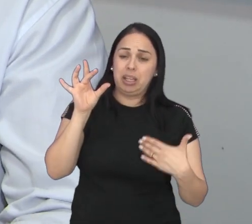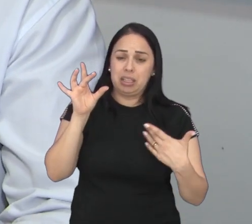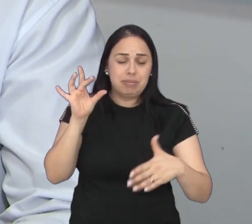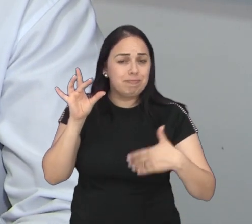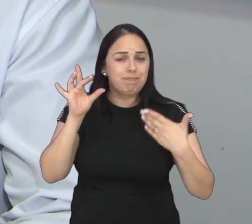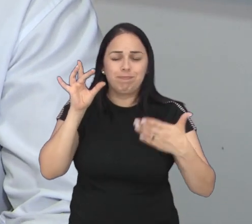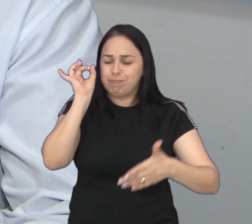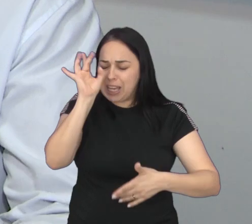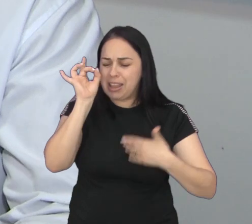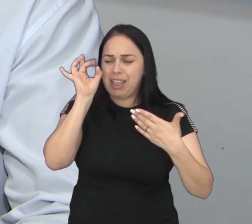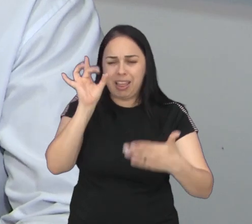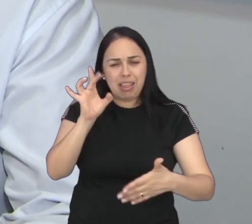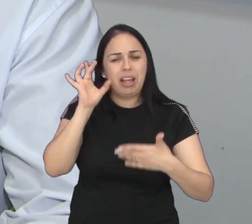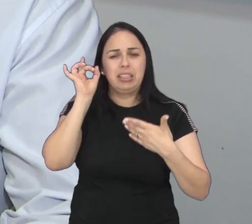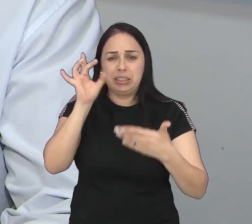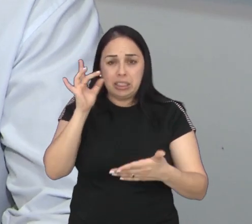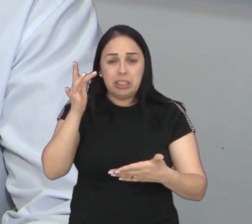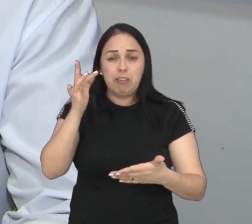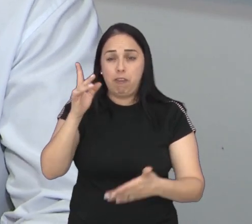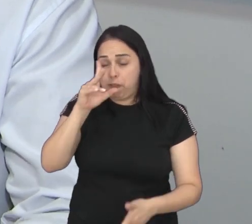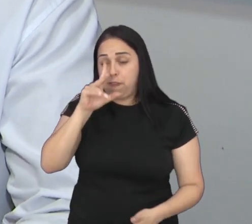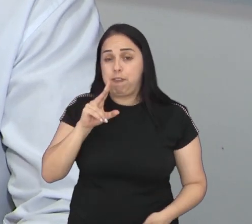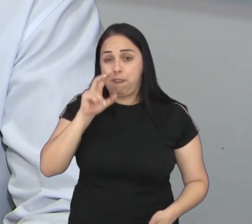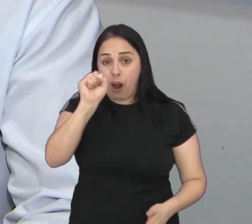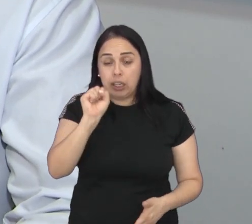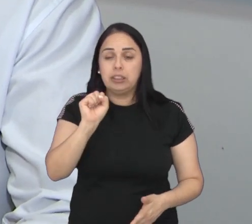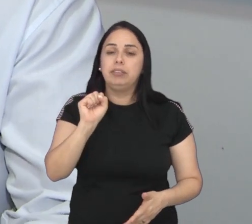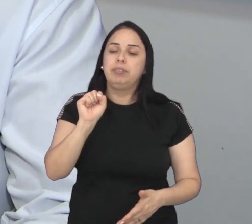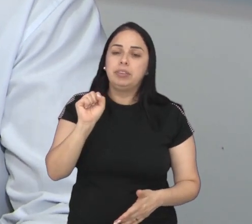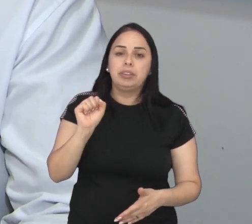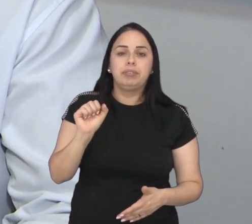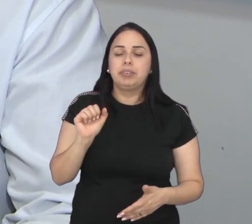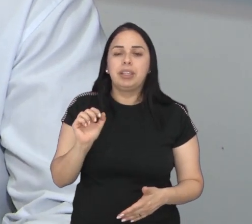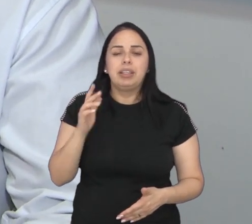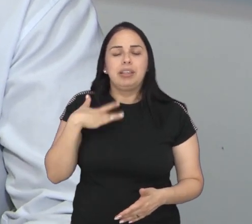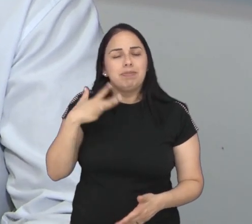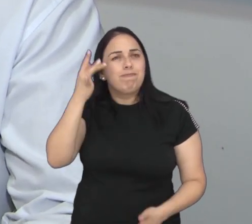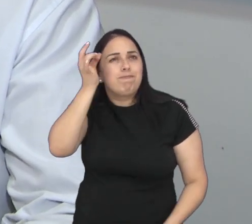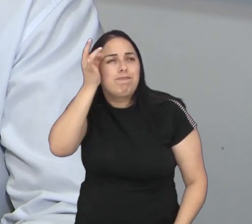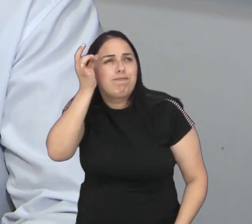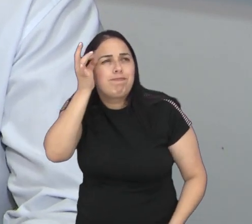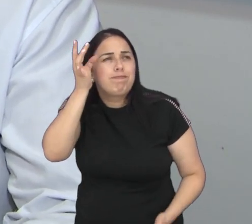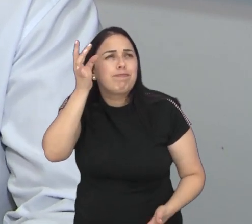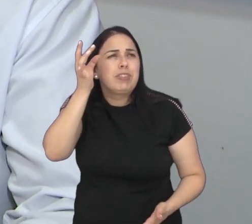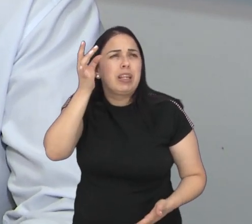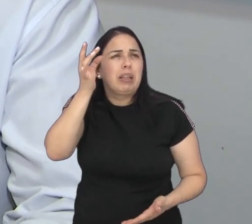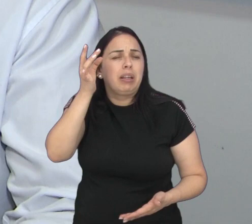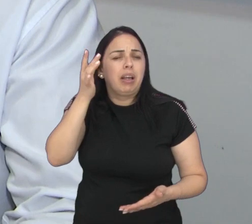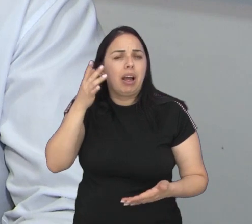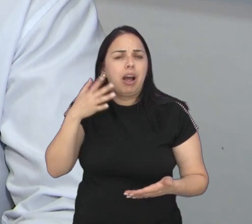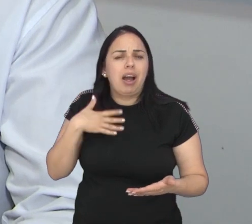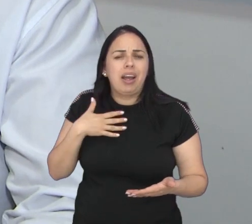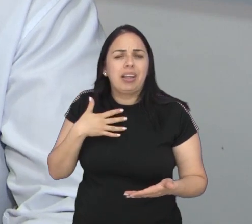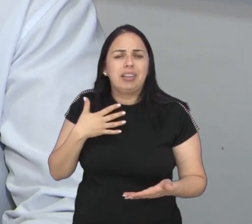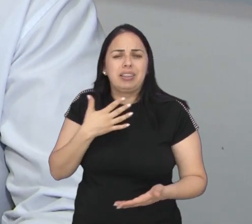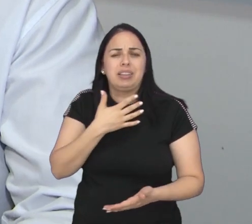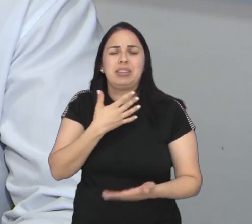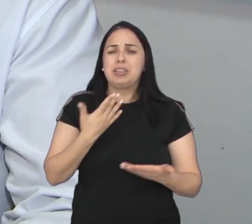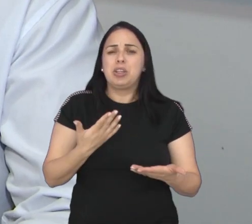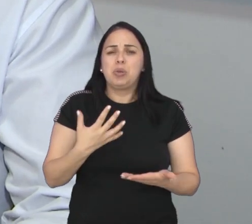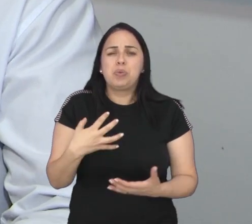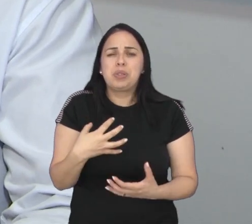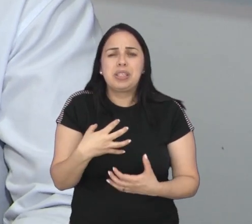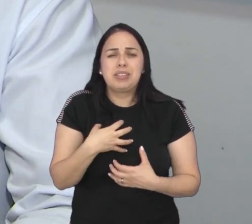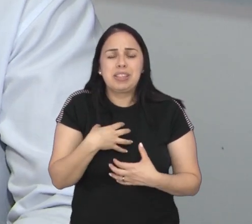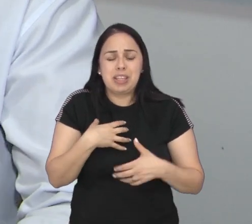de cabeça sempre foi indo, era enxaqueca. E um belo dia, dessa dor de cabeça, eu comecei a perder o